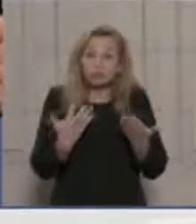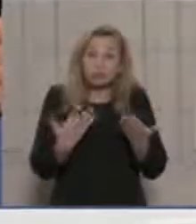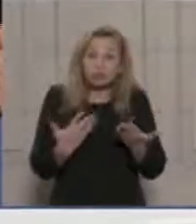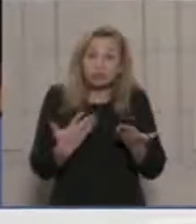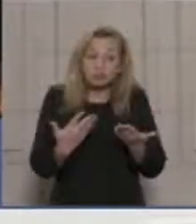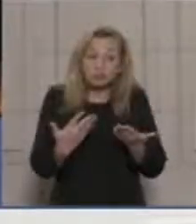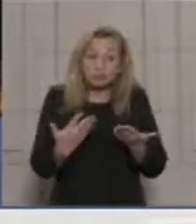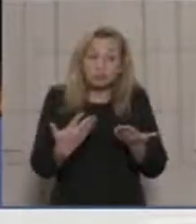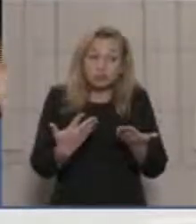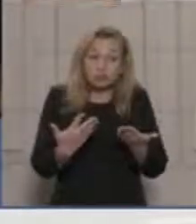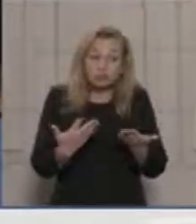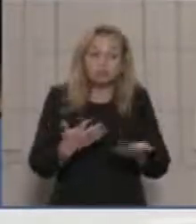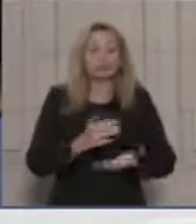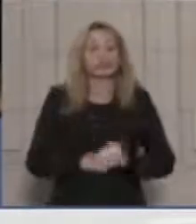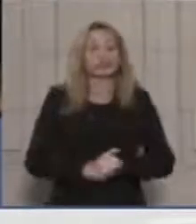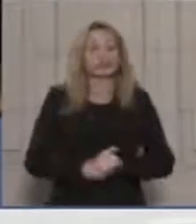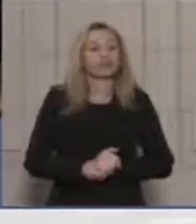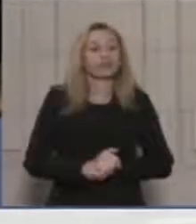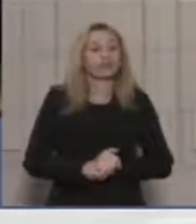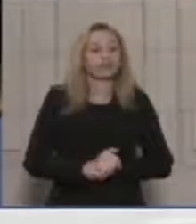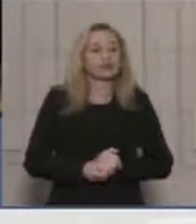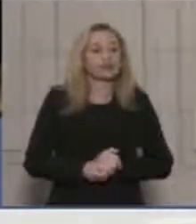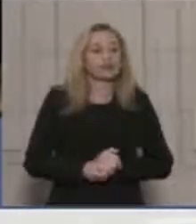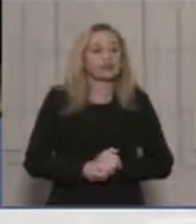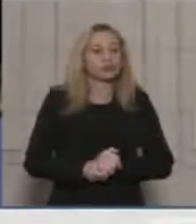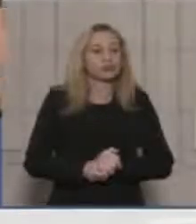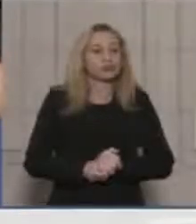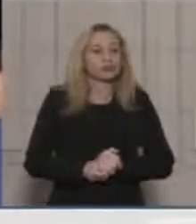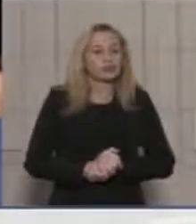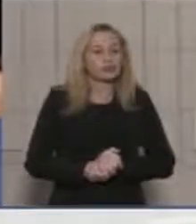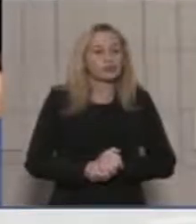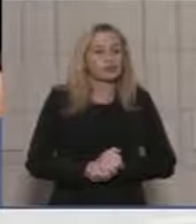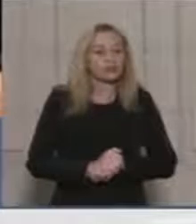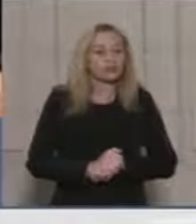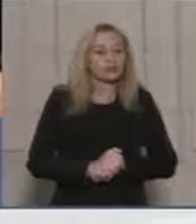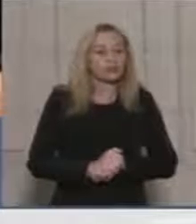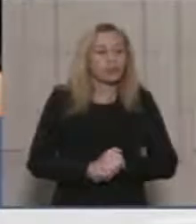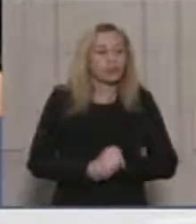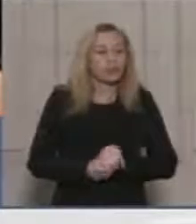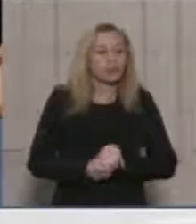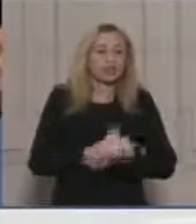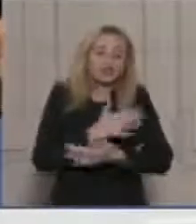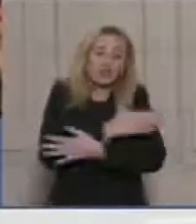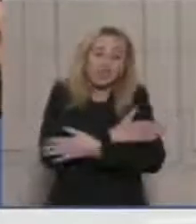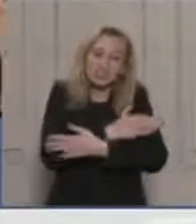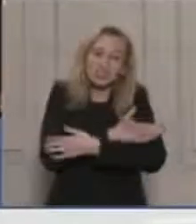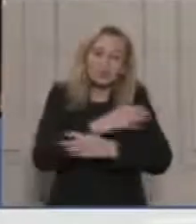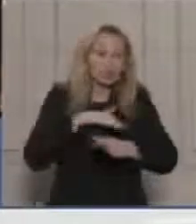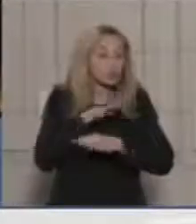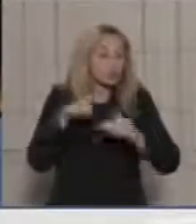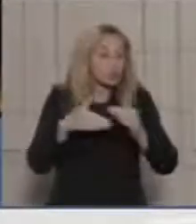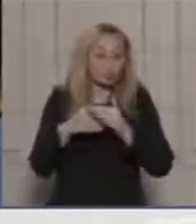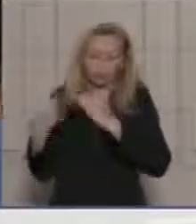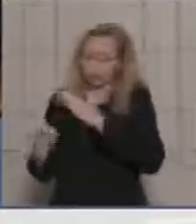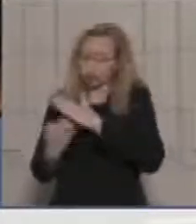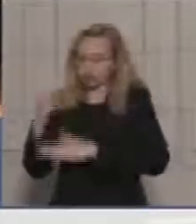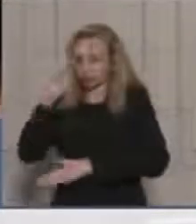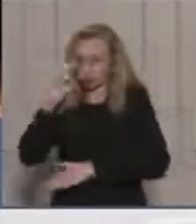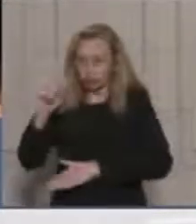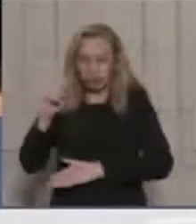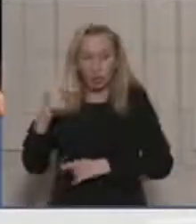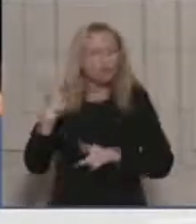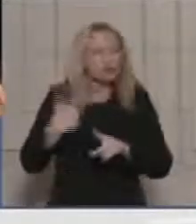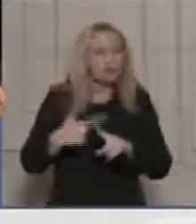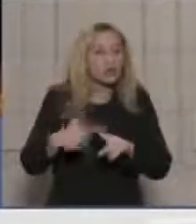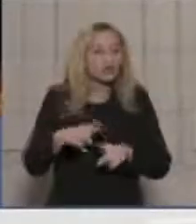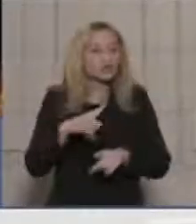é abraçado pelos segmentos empresariais, porque ele teria uma